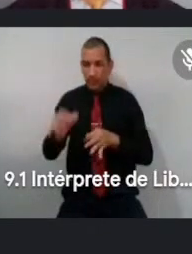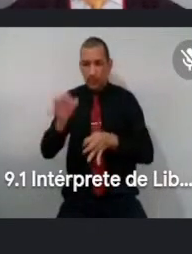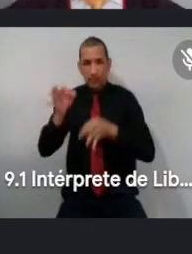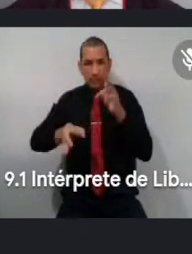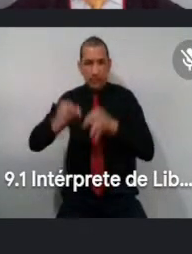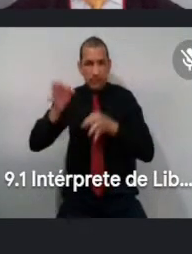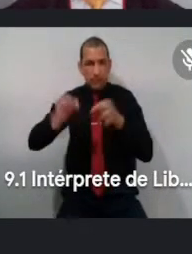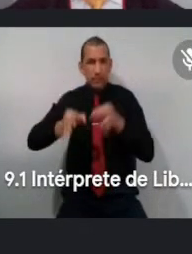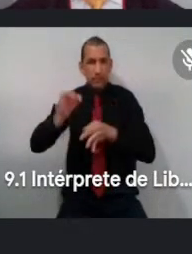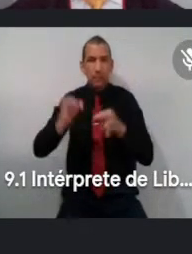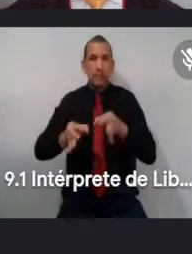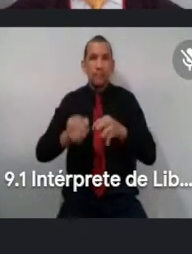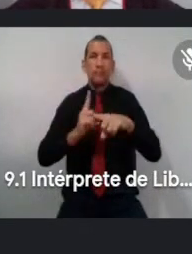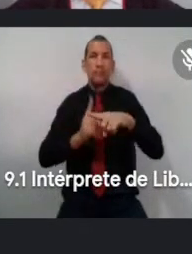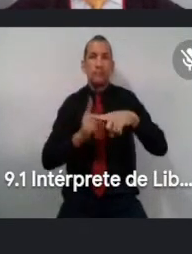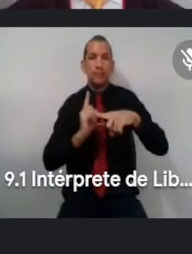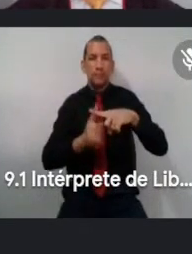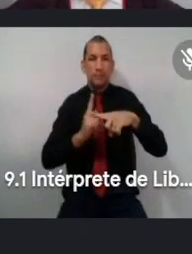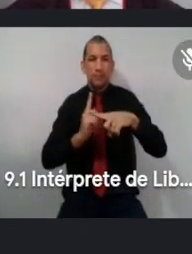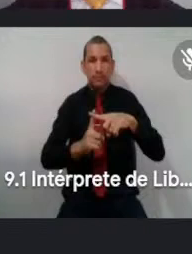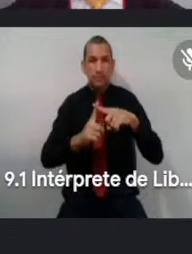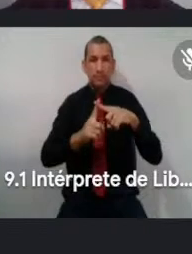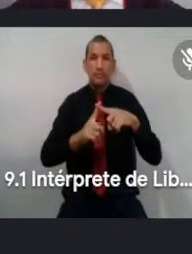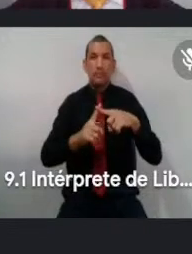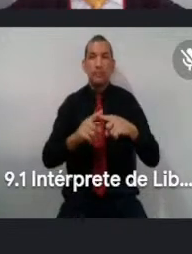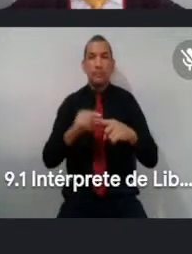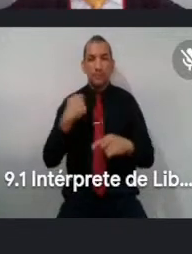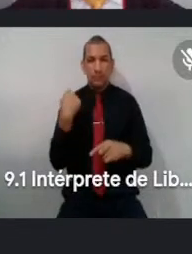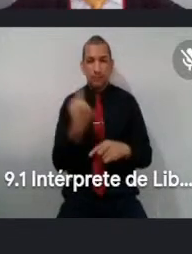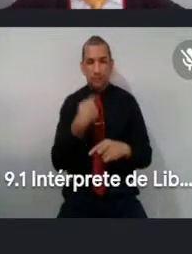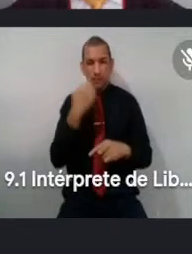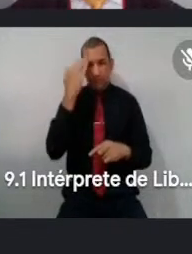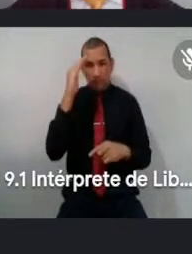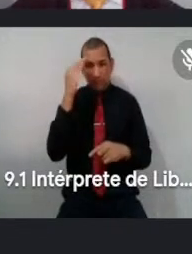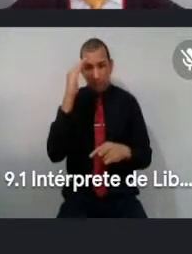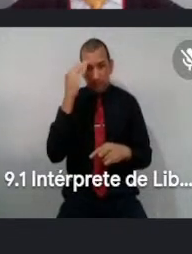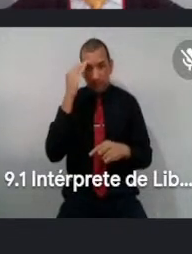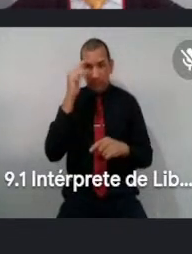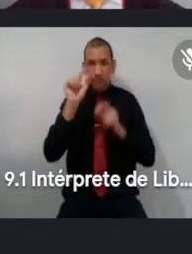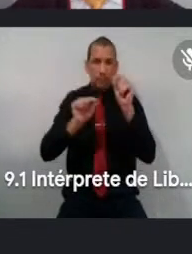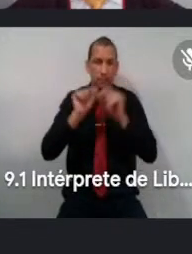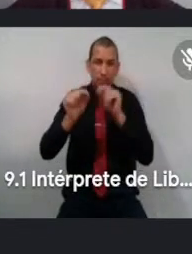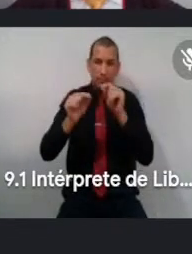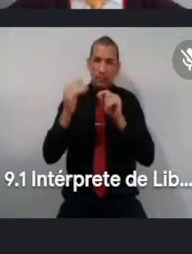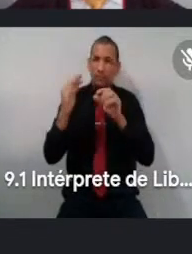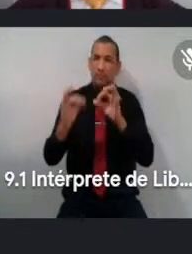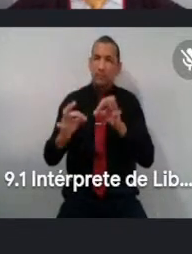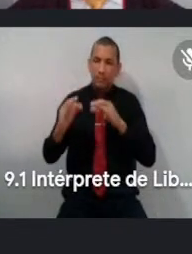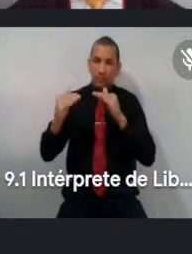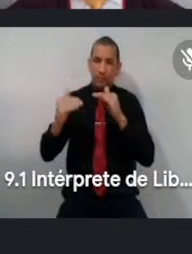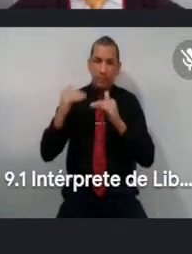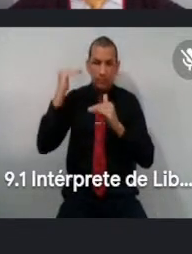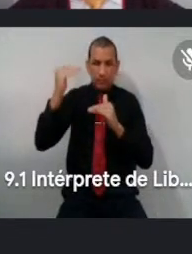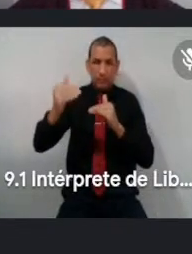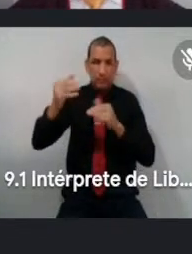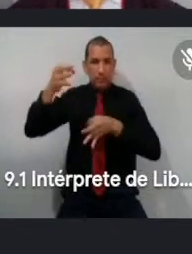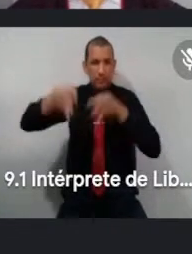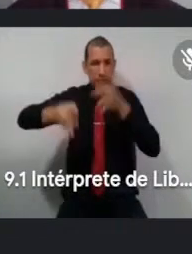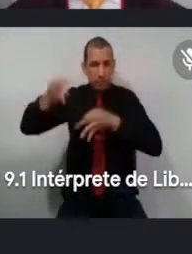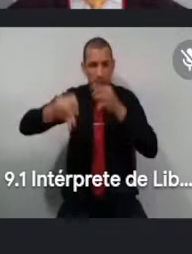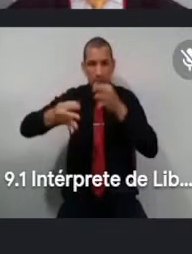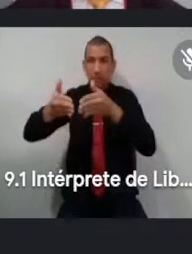extra-petita porque aumenta aprender o magistrado ele não está vinculado ao pedido de